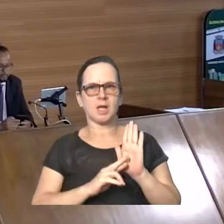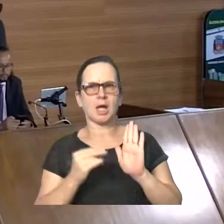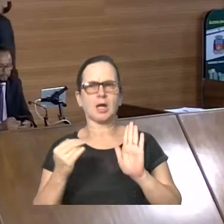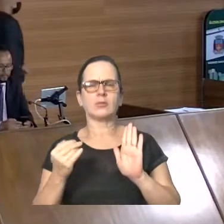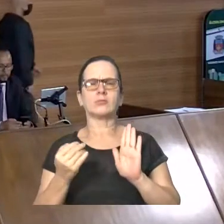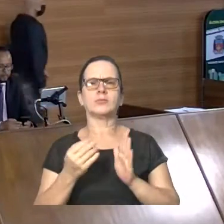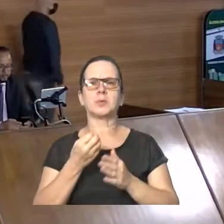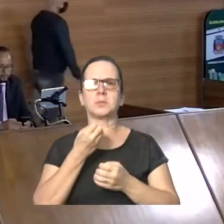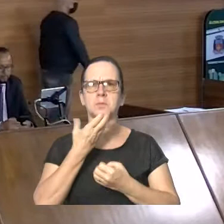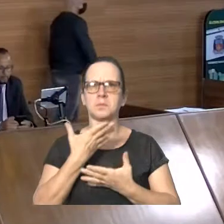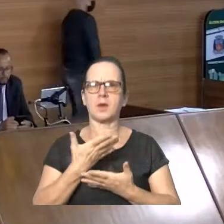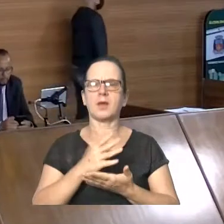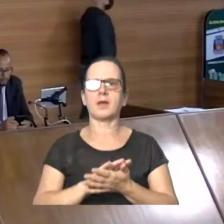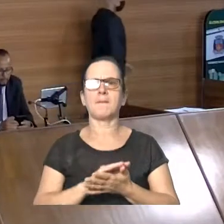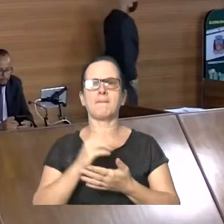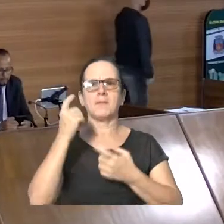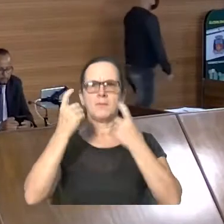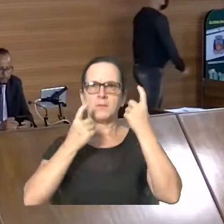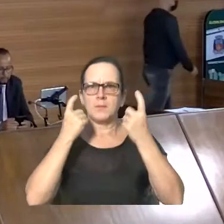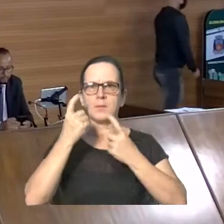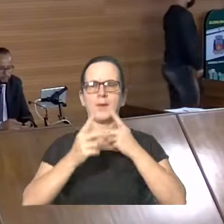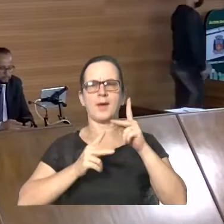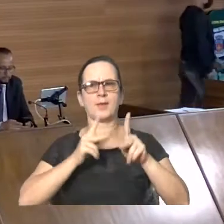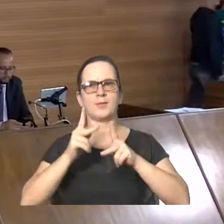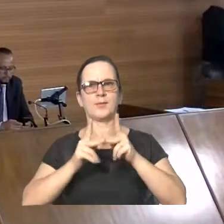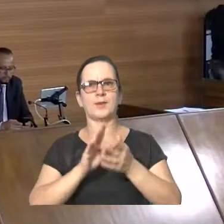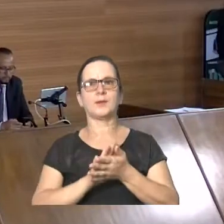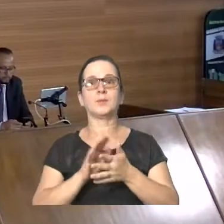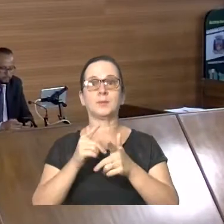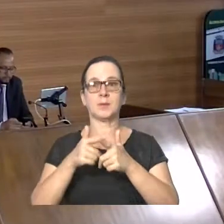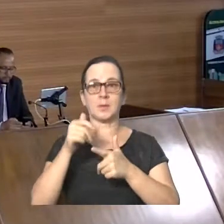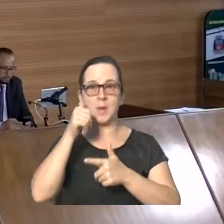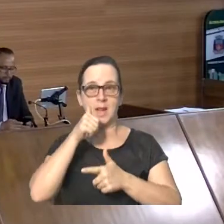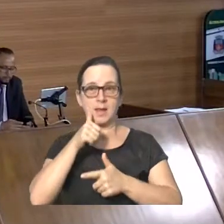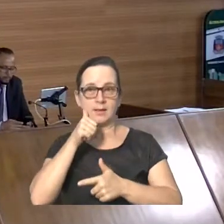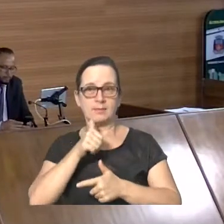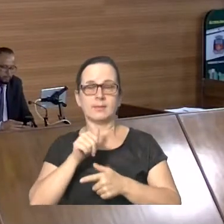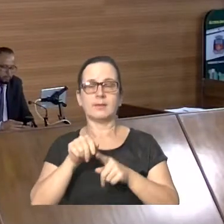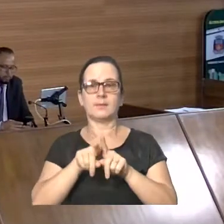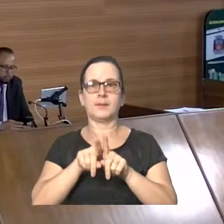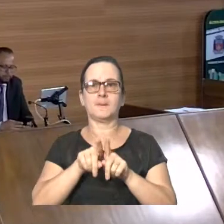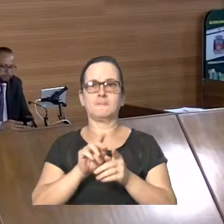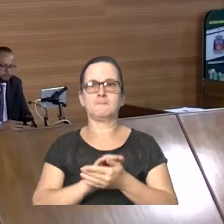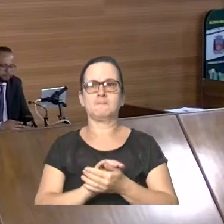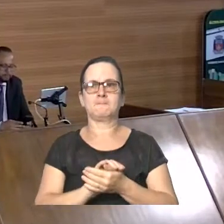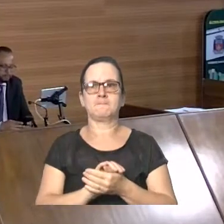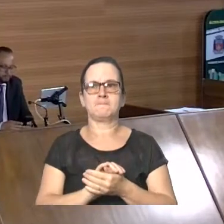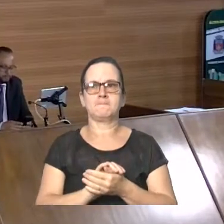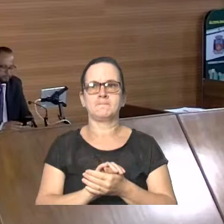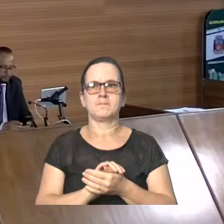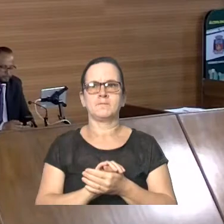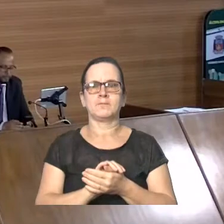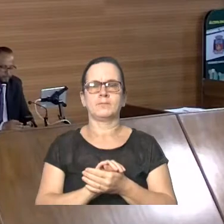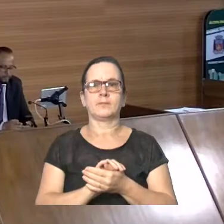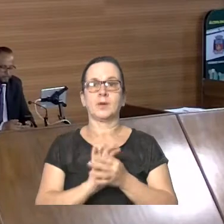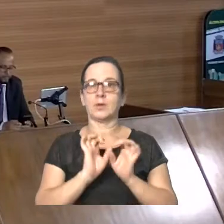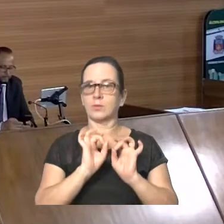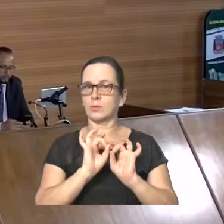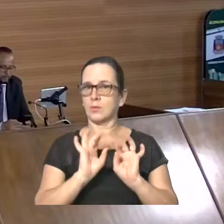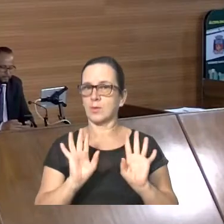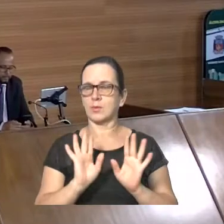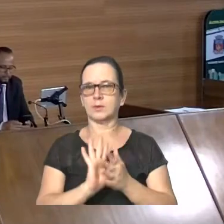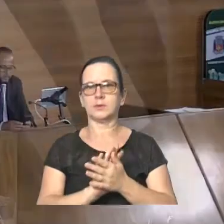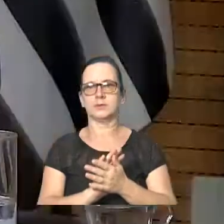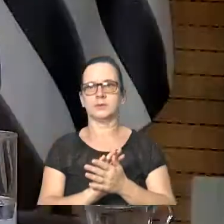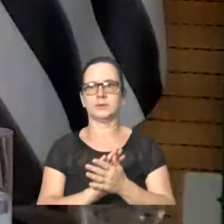questão da população e, acima de tudo, com a questão das mulheres. Mas veja bem, faça uma coisa, só não